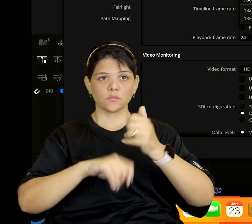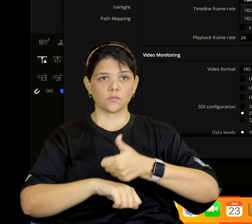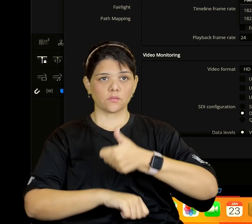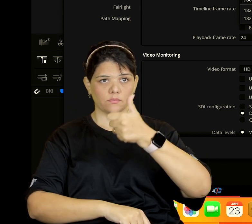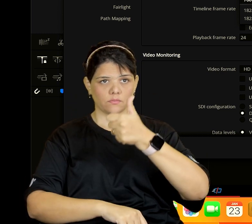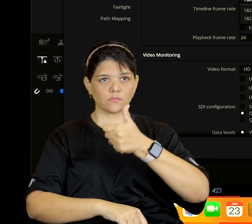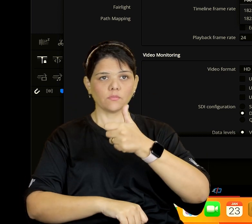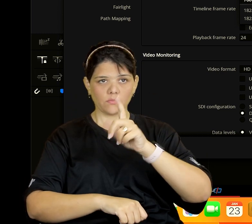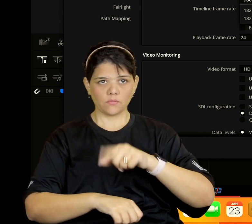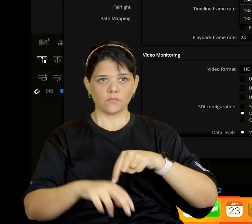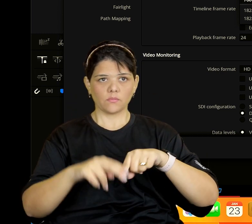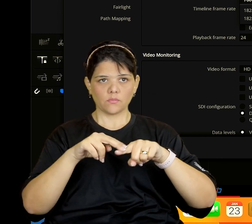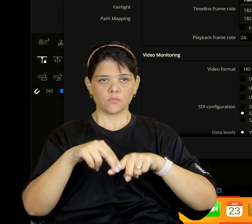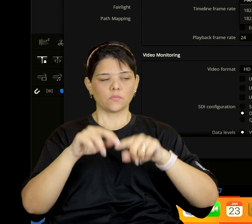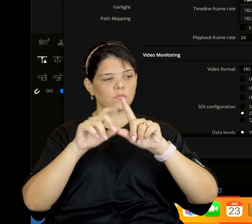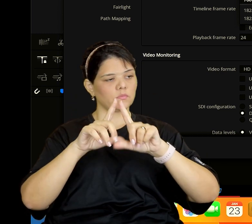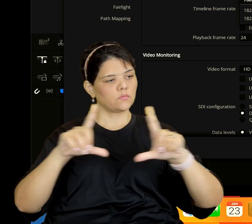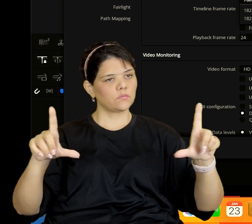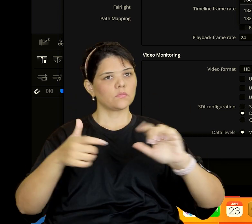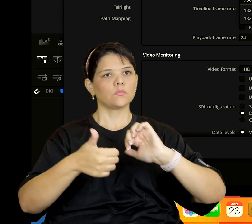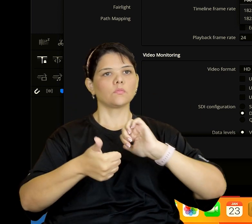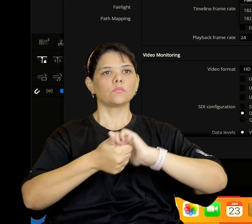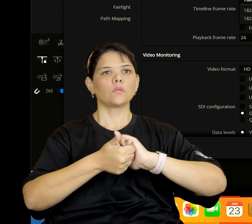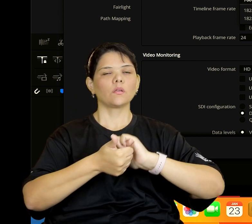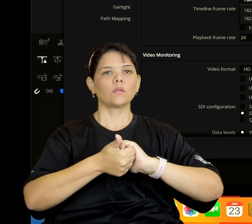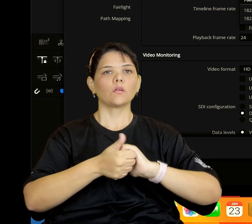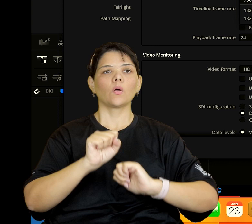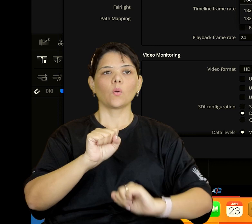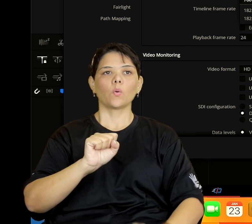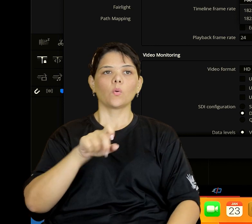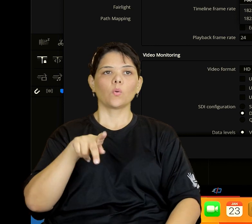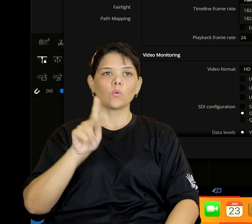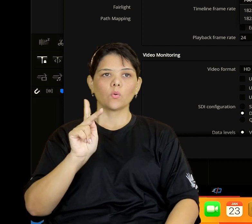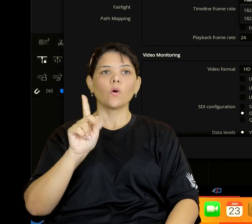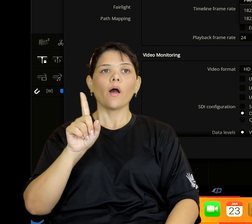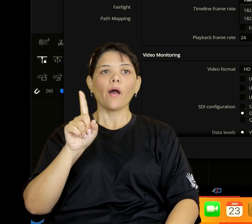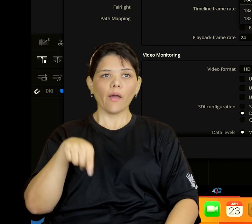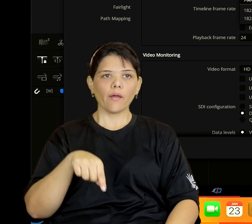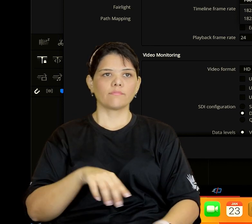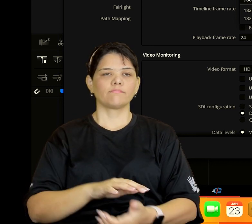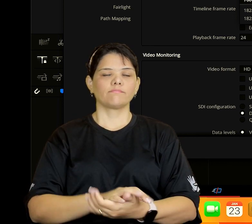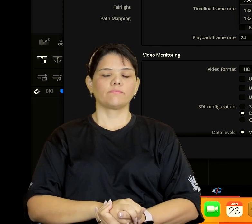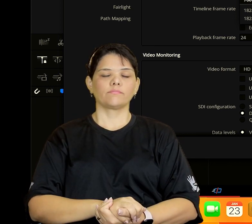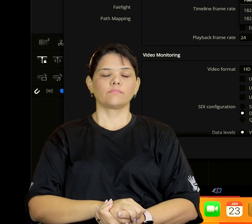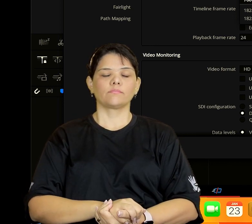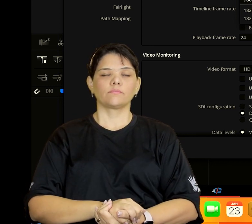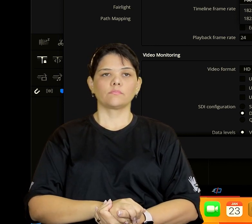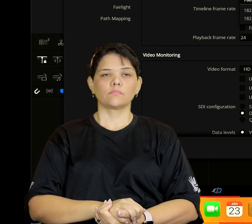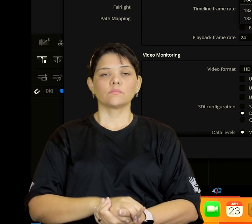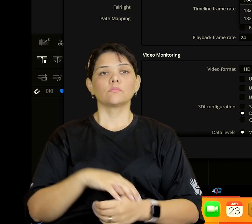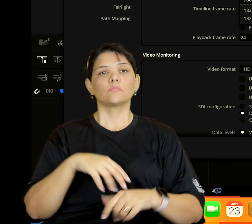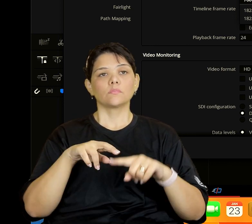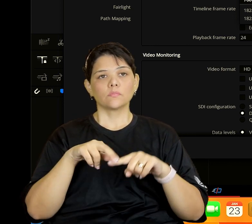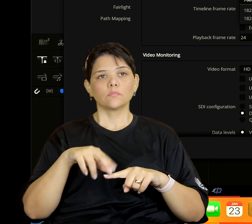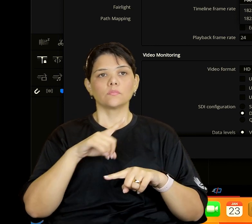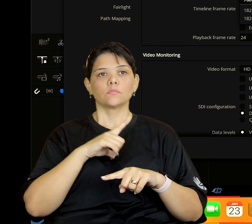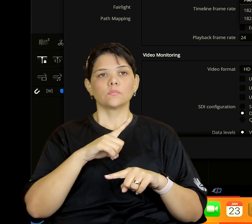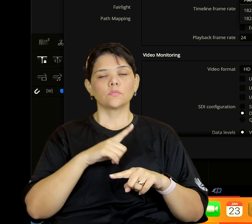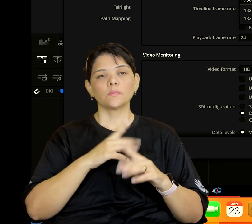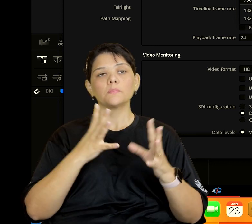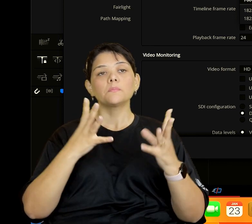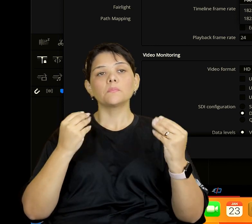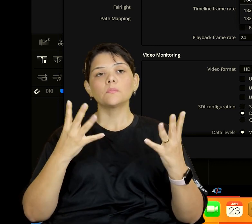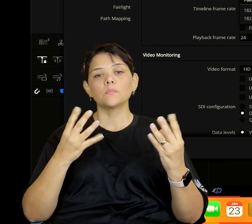tem 7.680 pixels de largura por 4.320 pixels de altura. Então, a gente tem